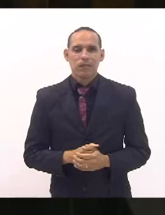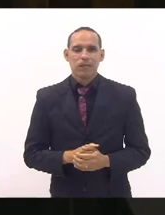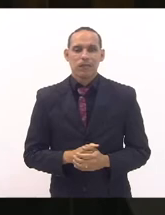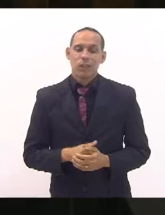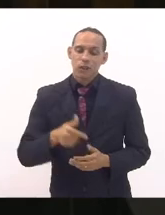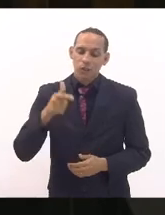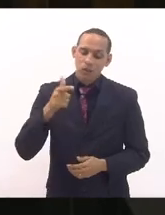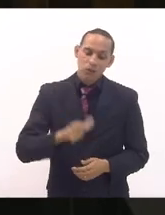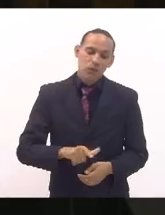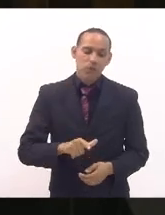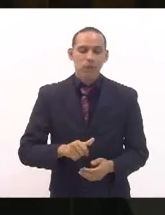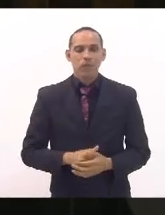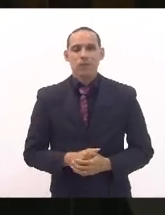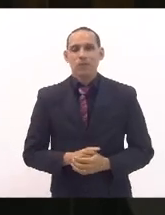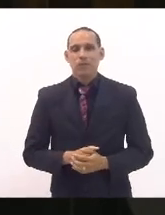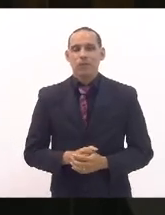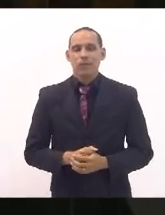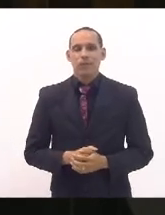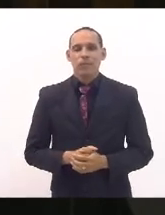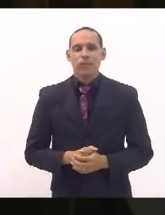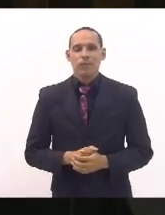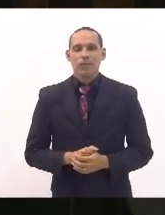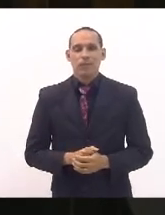mais uma vez